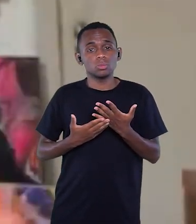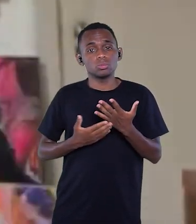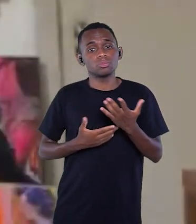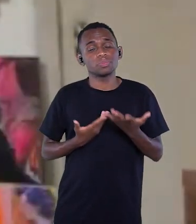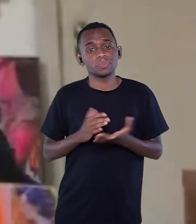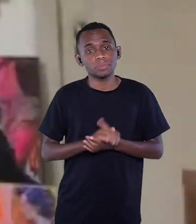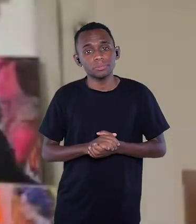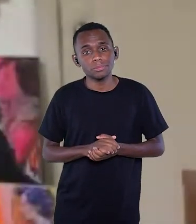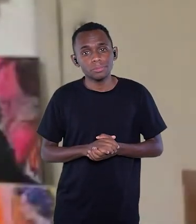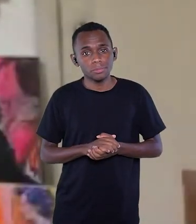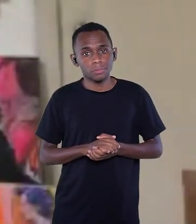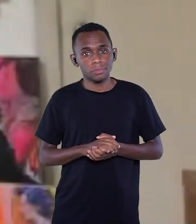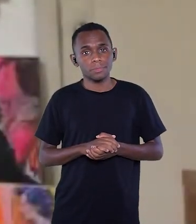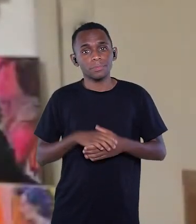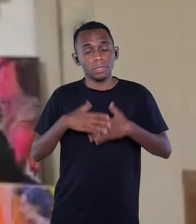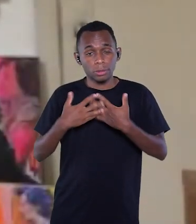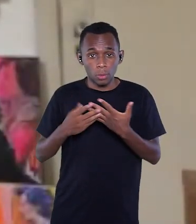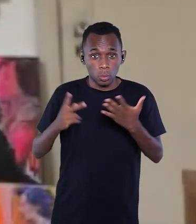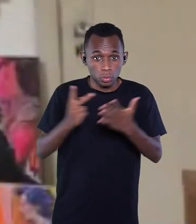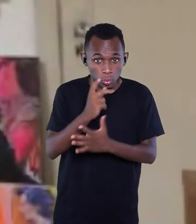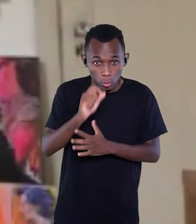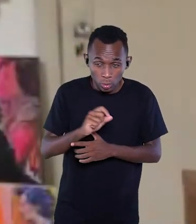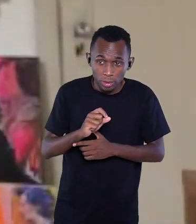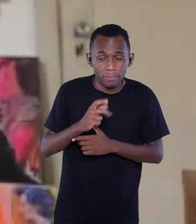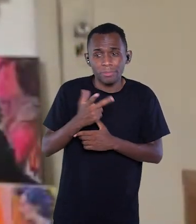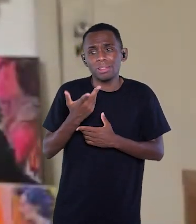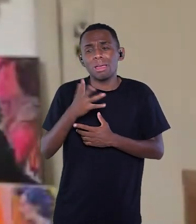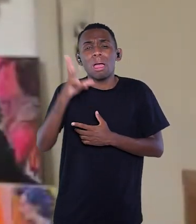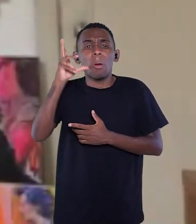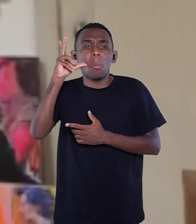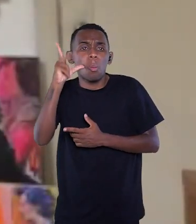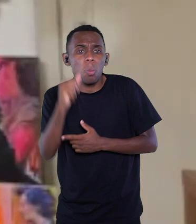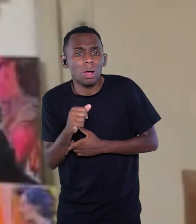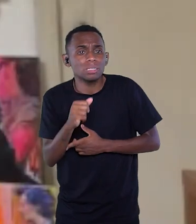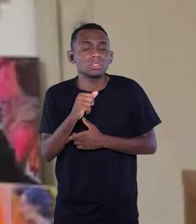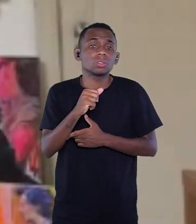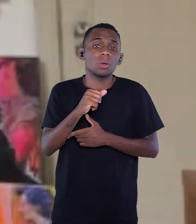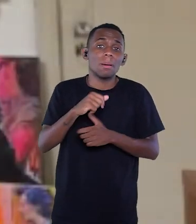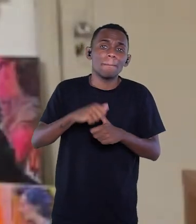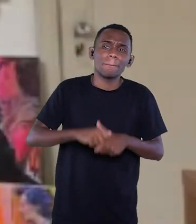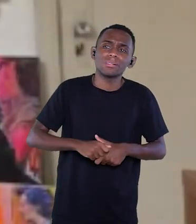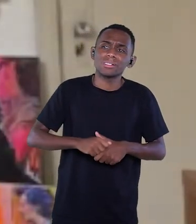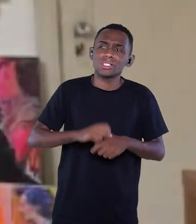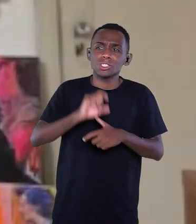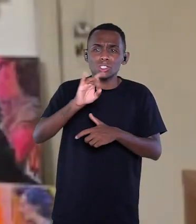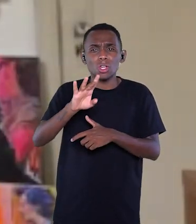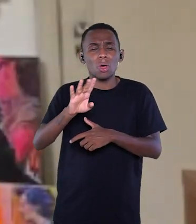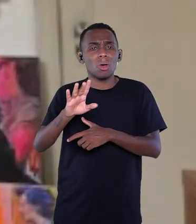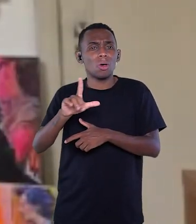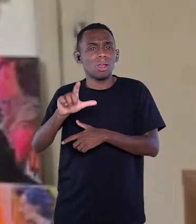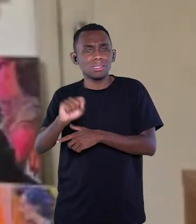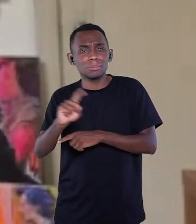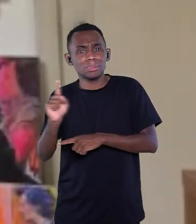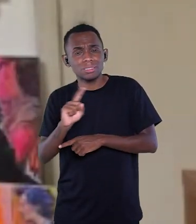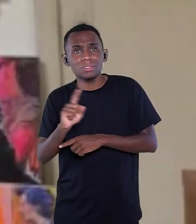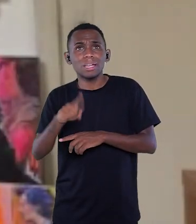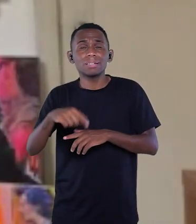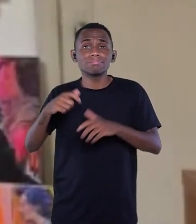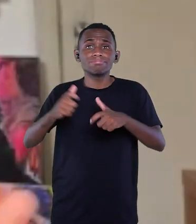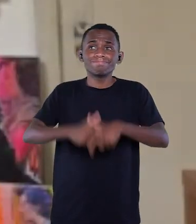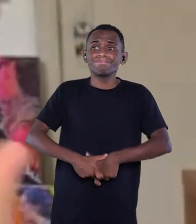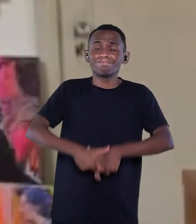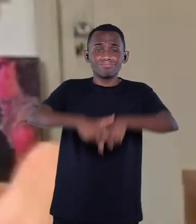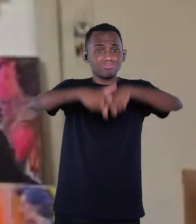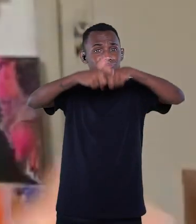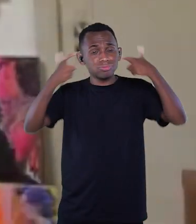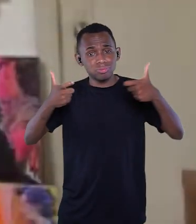esquerda também, e aí eu falei, não, mas eu acho que é maior que só sapatonas. Ela falou, acho que é mesmo.